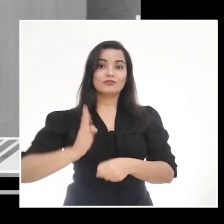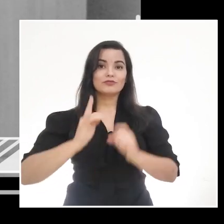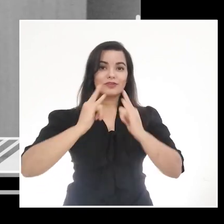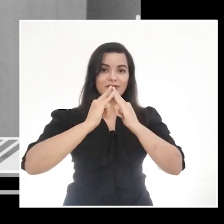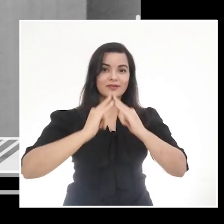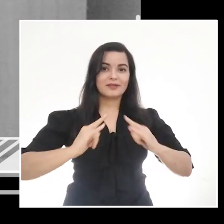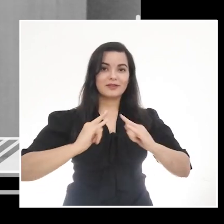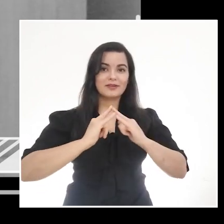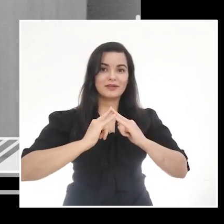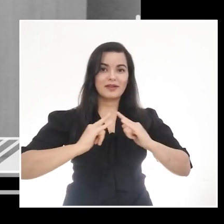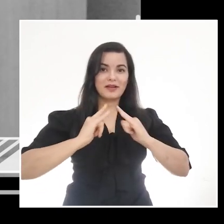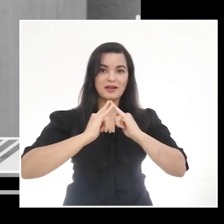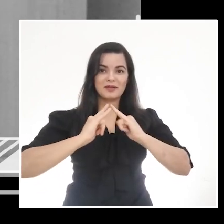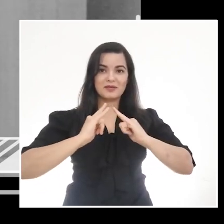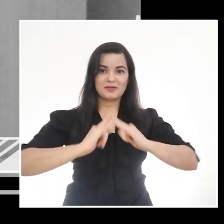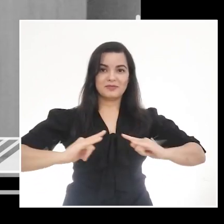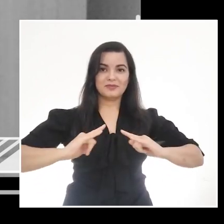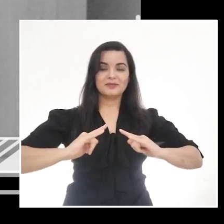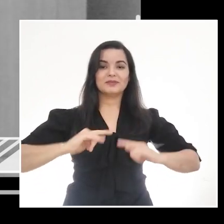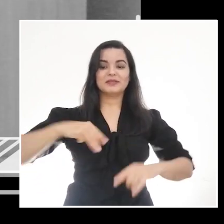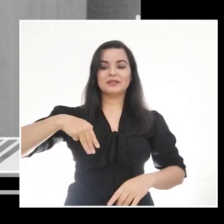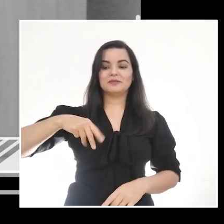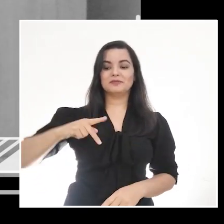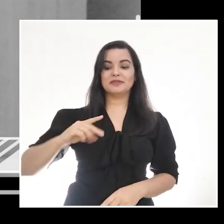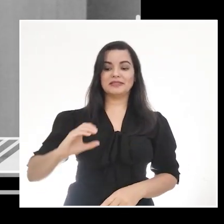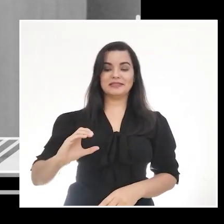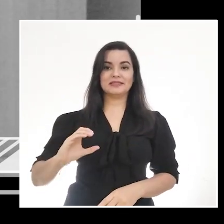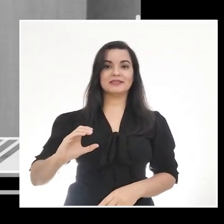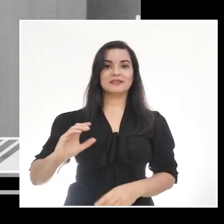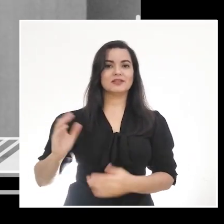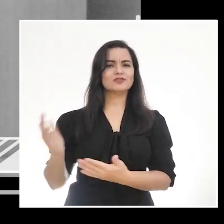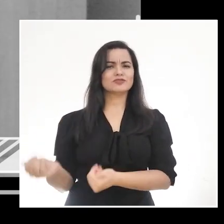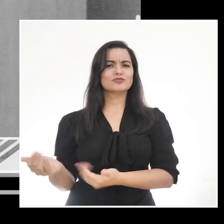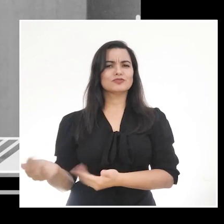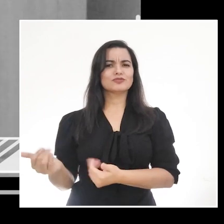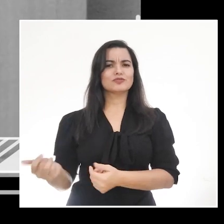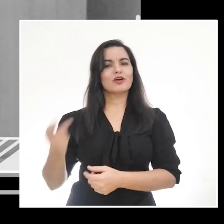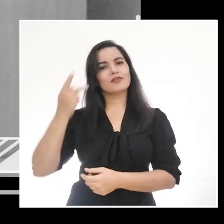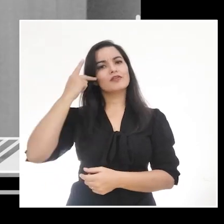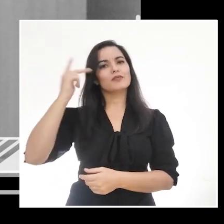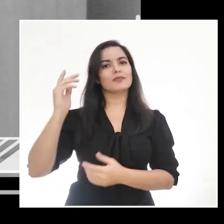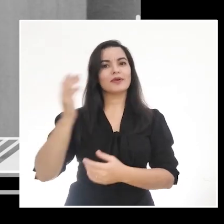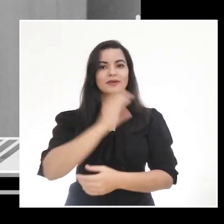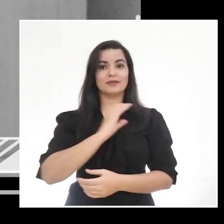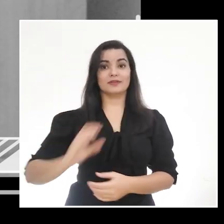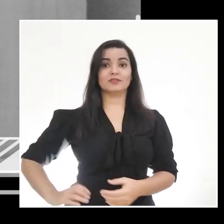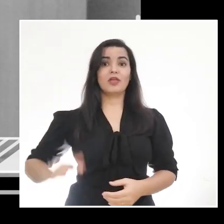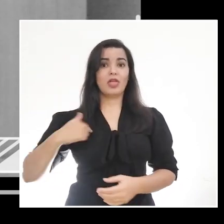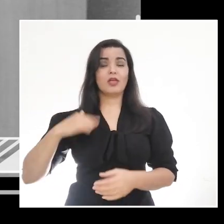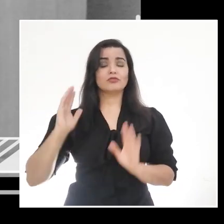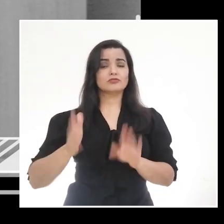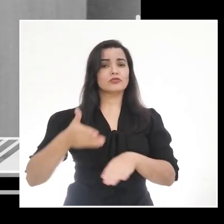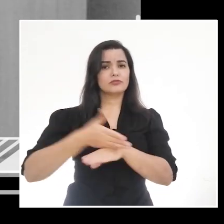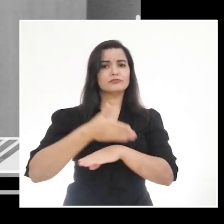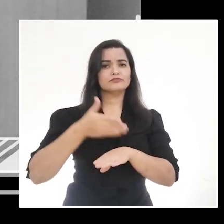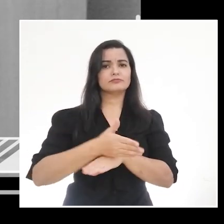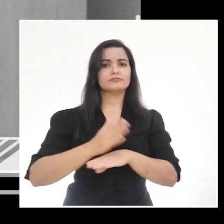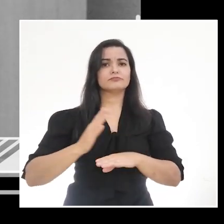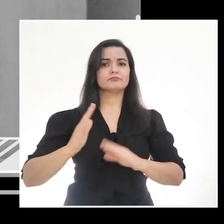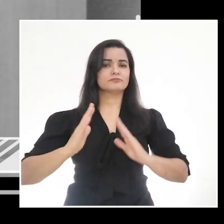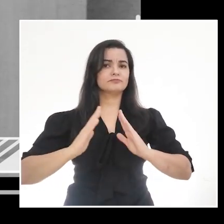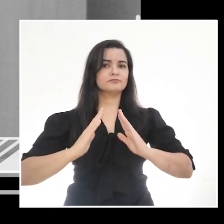muitos anos atrás, 48 anos atrás, quando eu fui a um acampamento da MPC, Mocidade para Cristo.